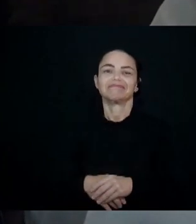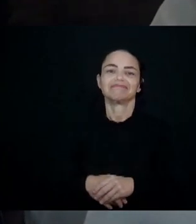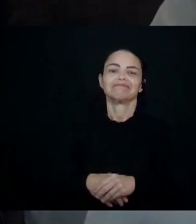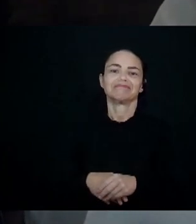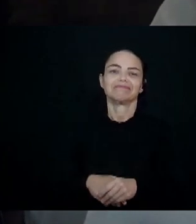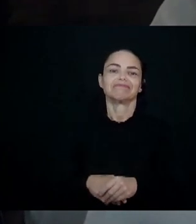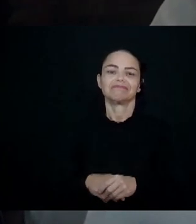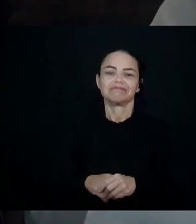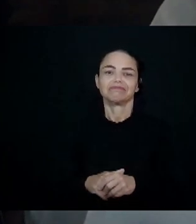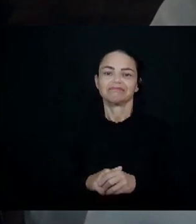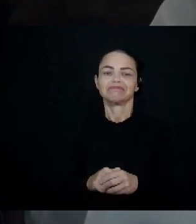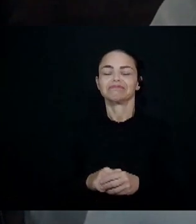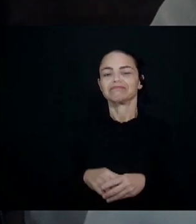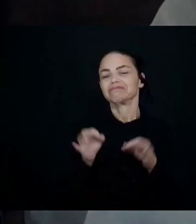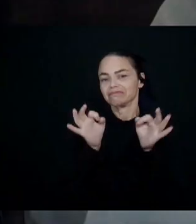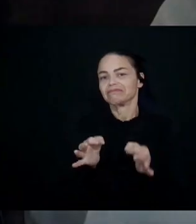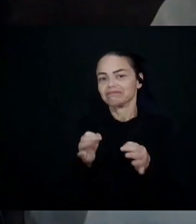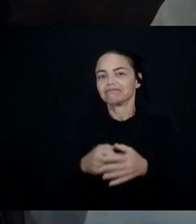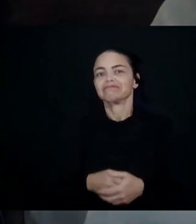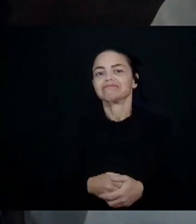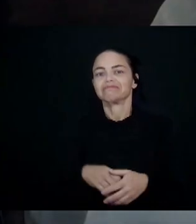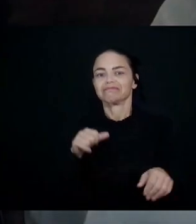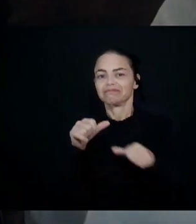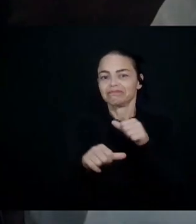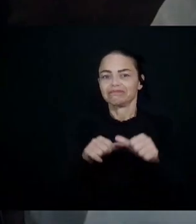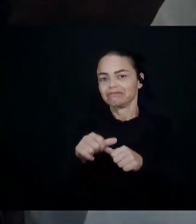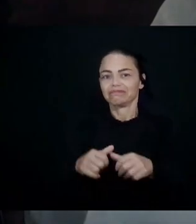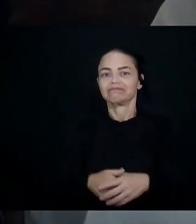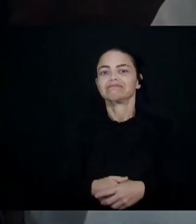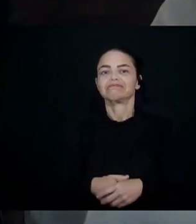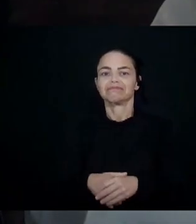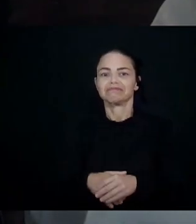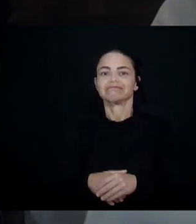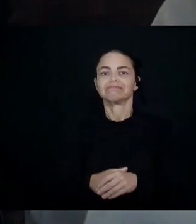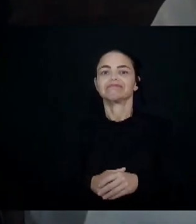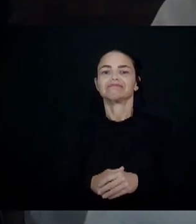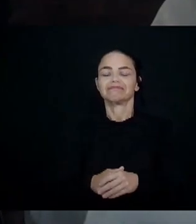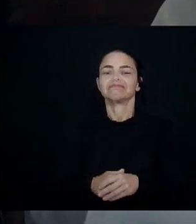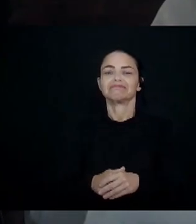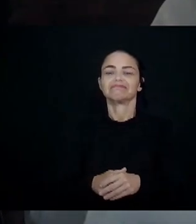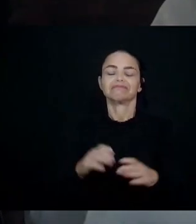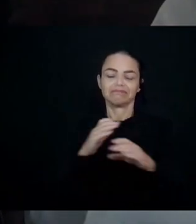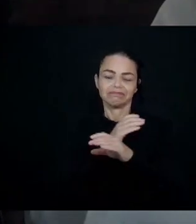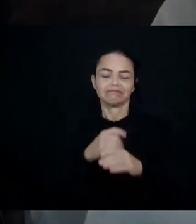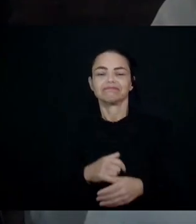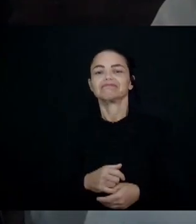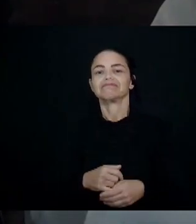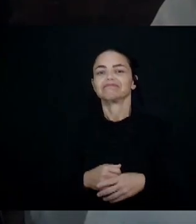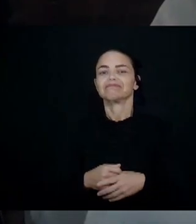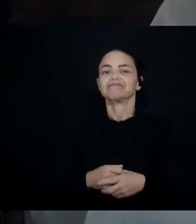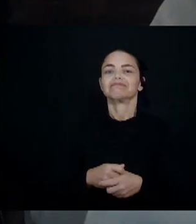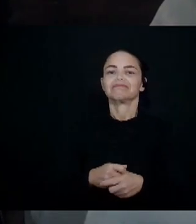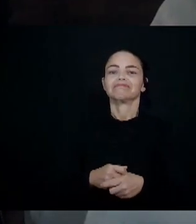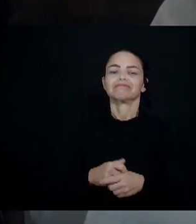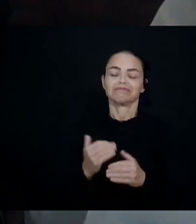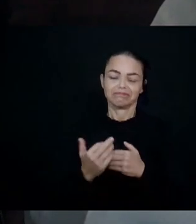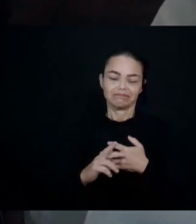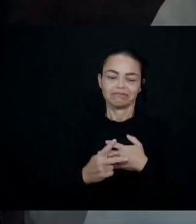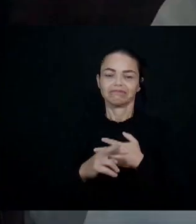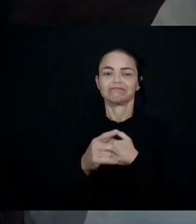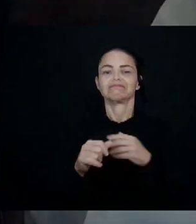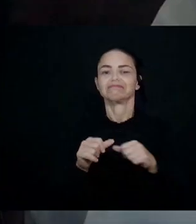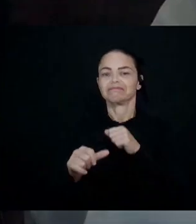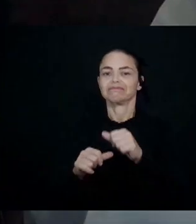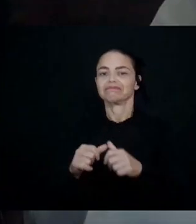E com certeza a troca acaba, a completude acaba virando uma consequência das trocas, né?